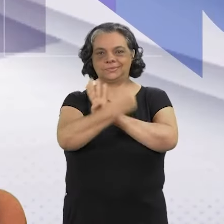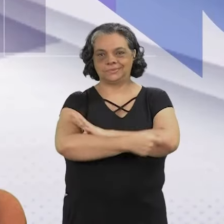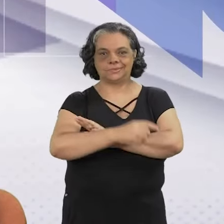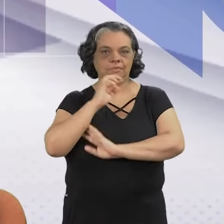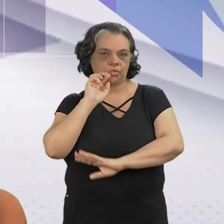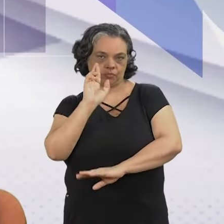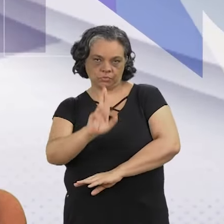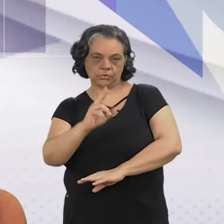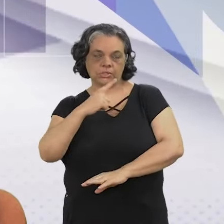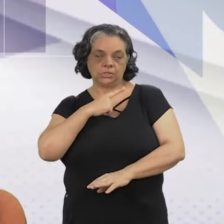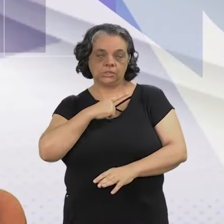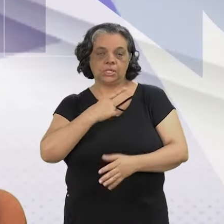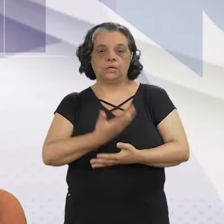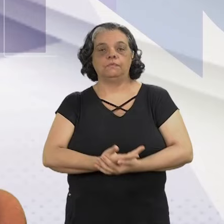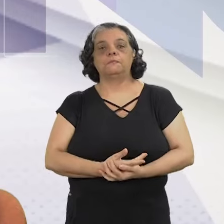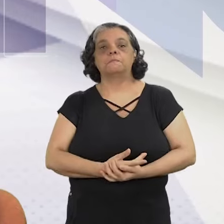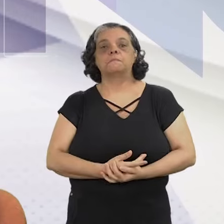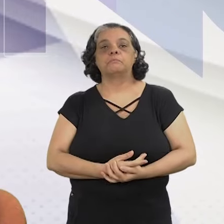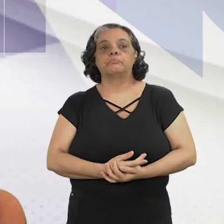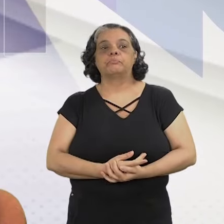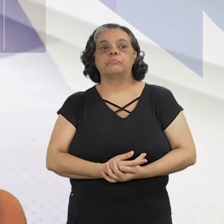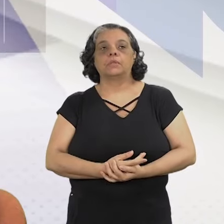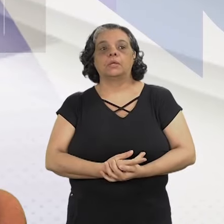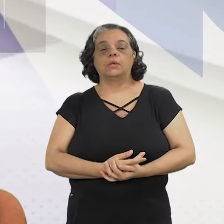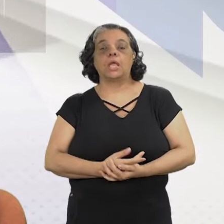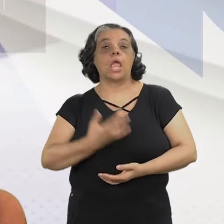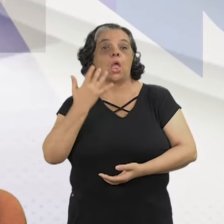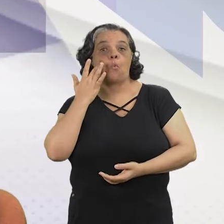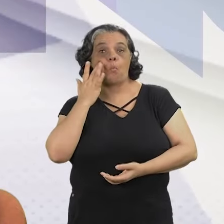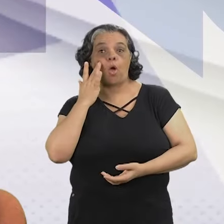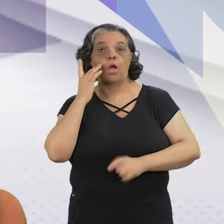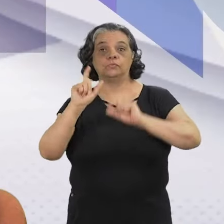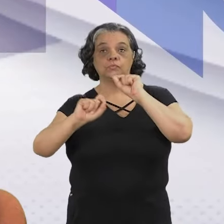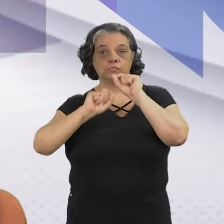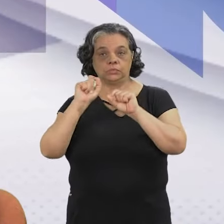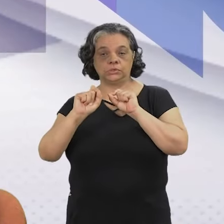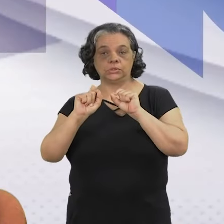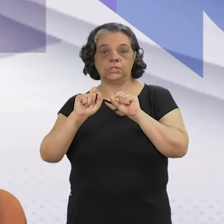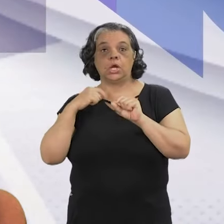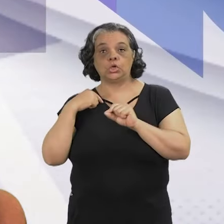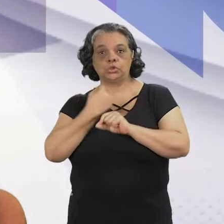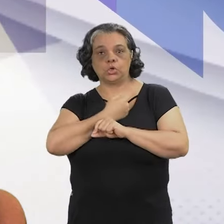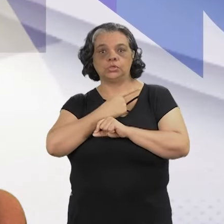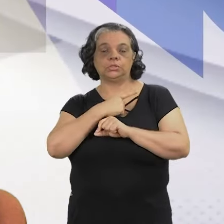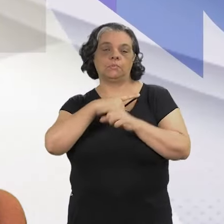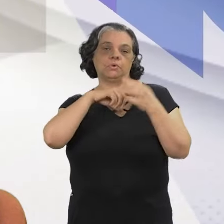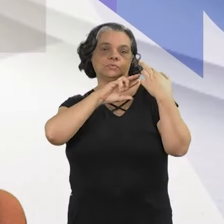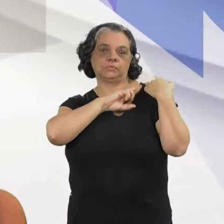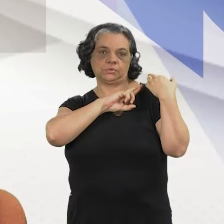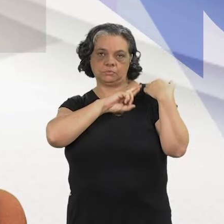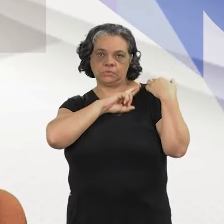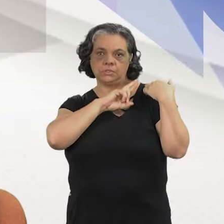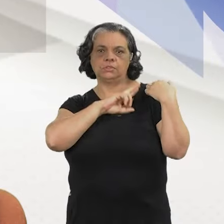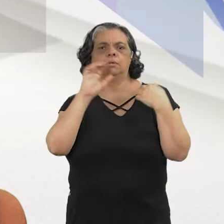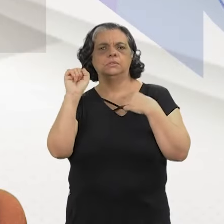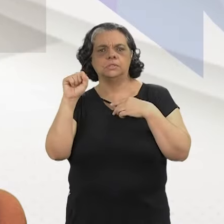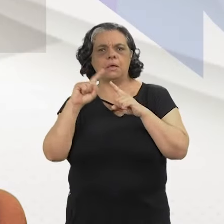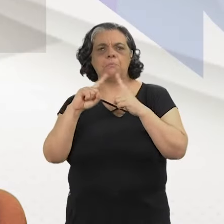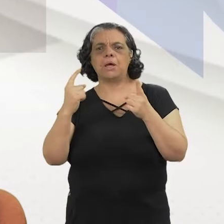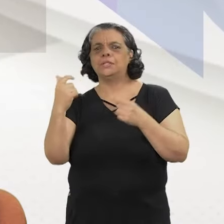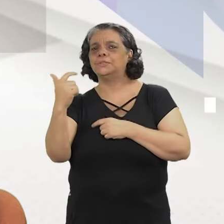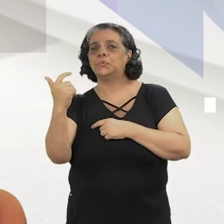respostas né da dos dos entrevistados eu acho que a gente tem representatividade